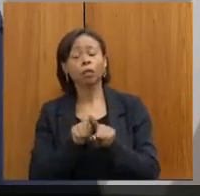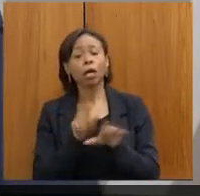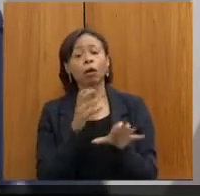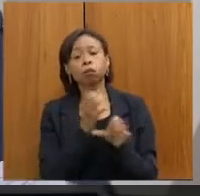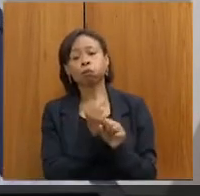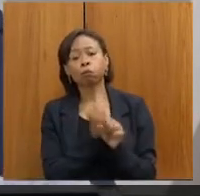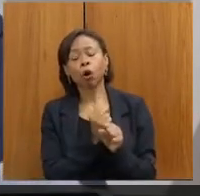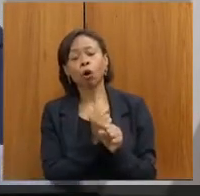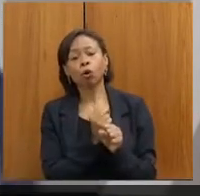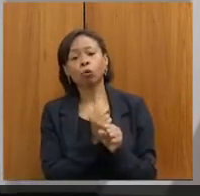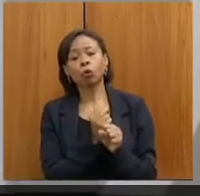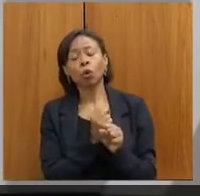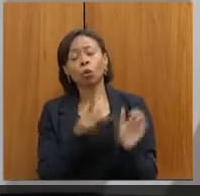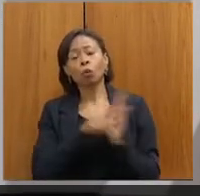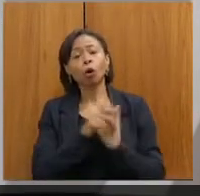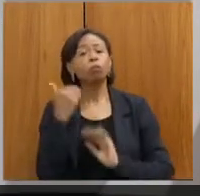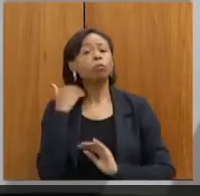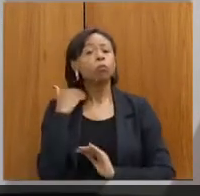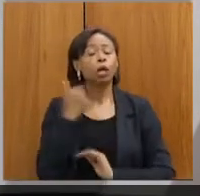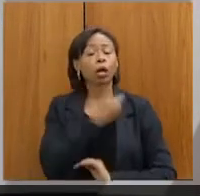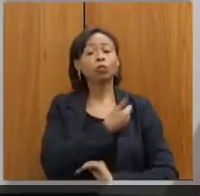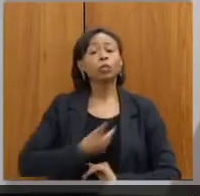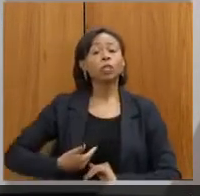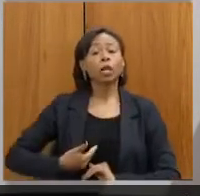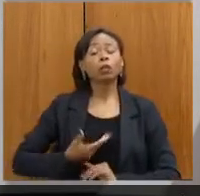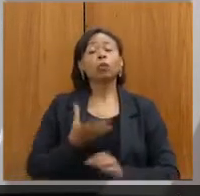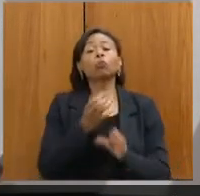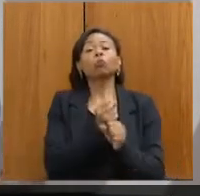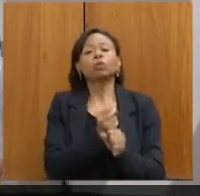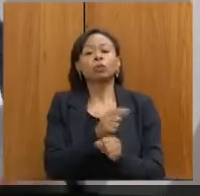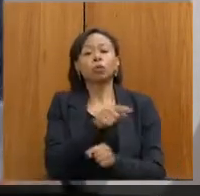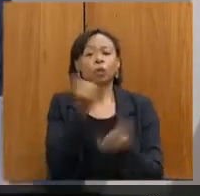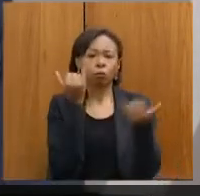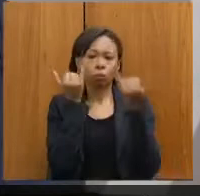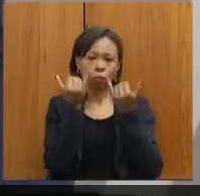é informado por vossa excelência